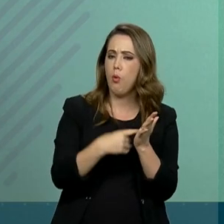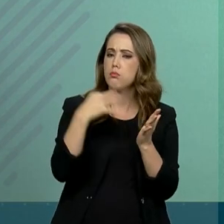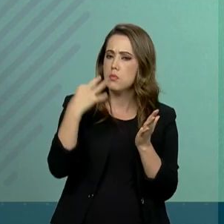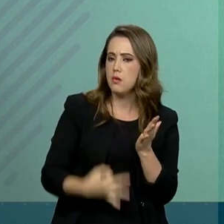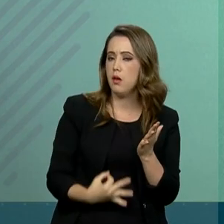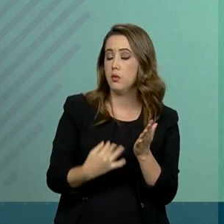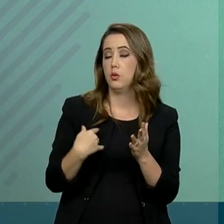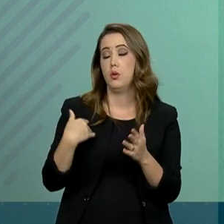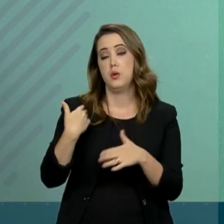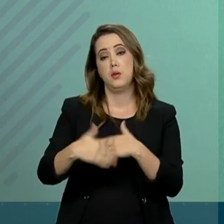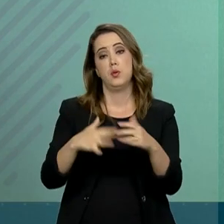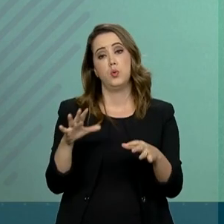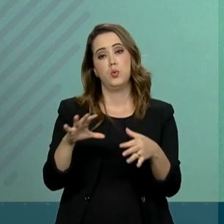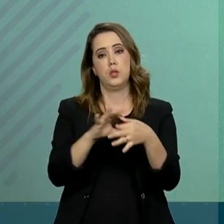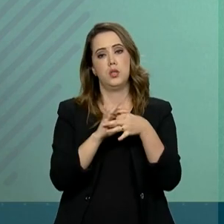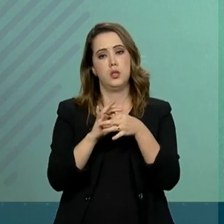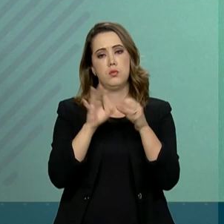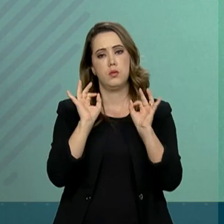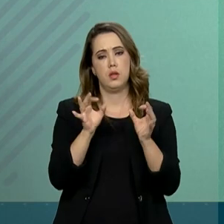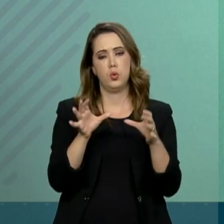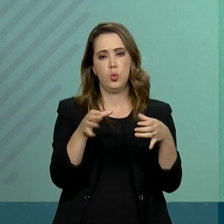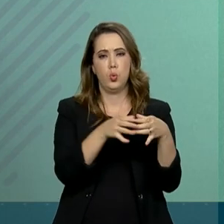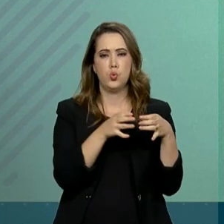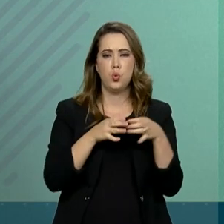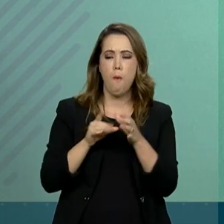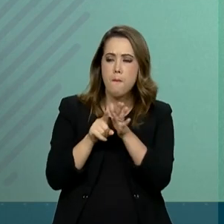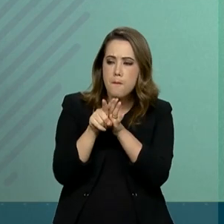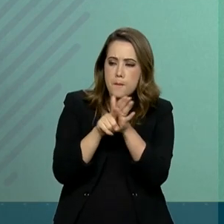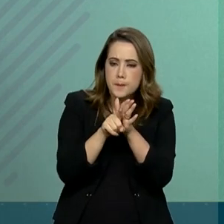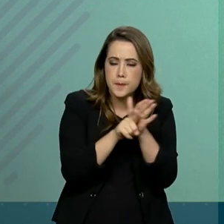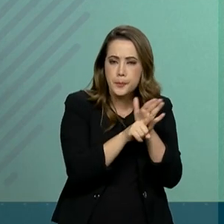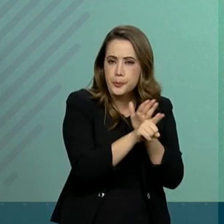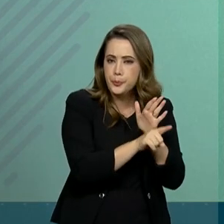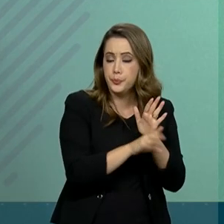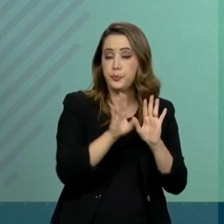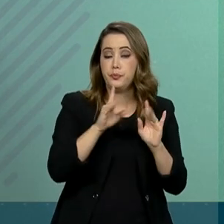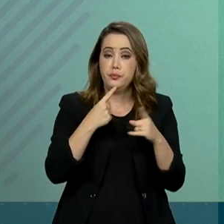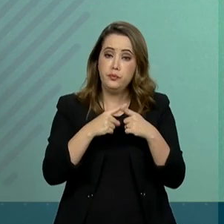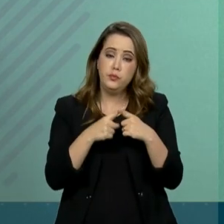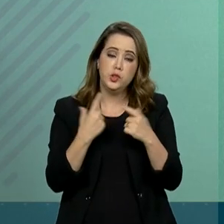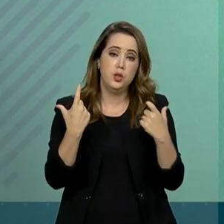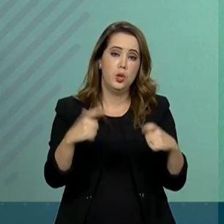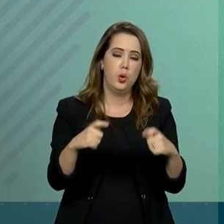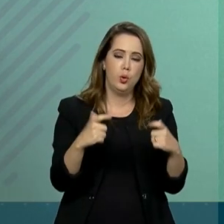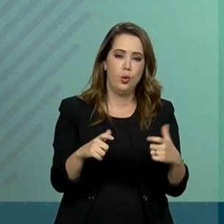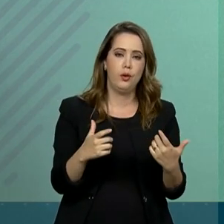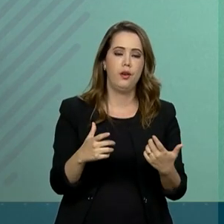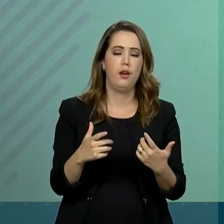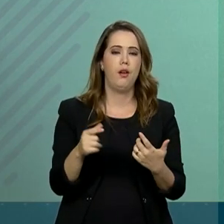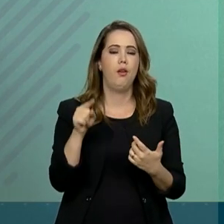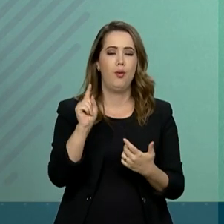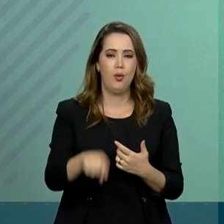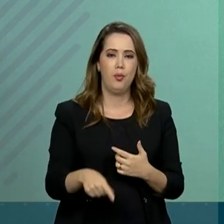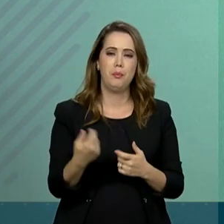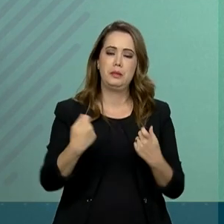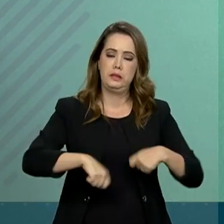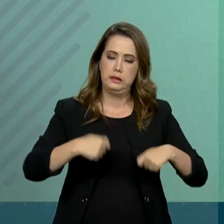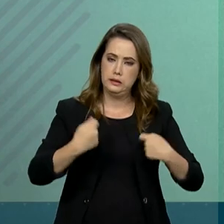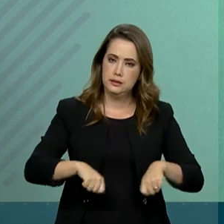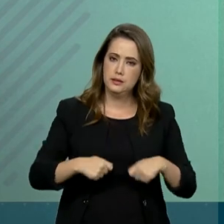para a formação concreta das equipes de investigação já que a região ainda é carente